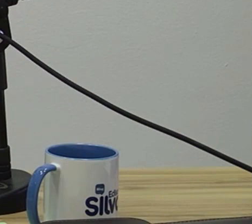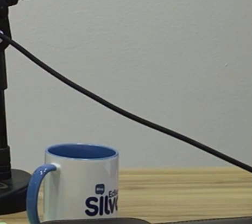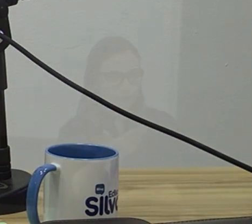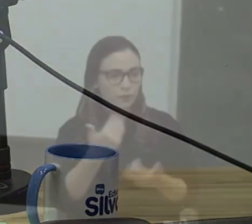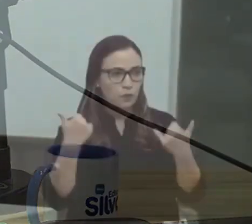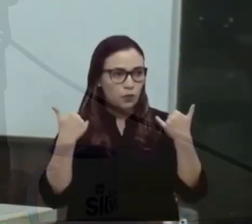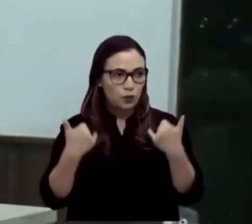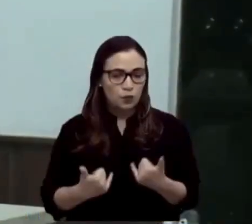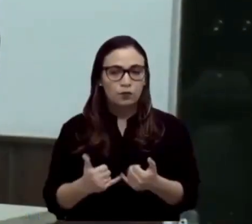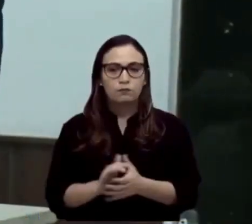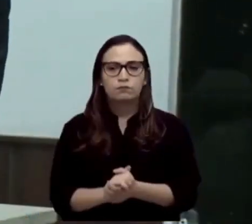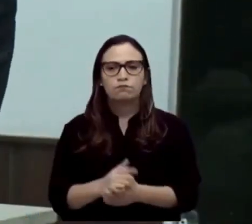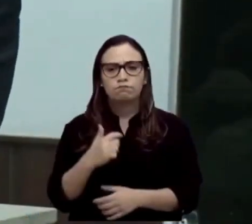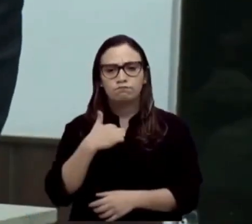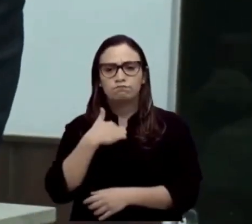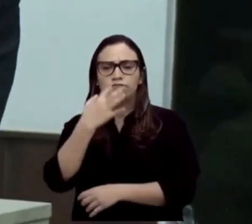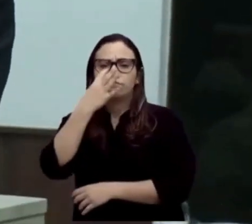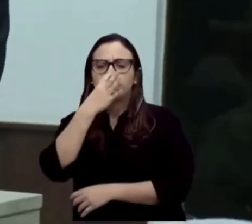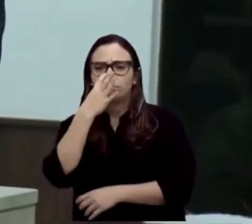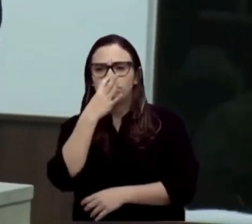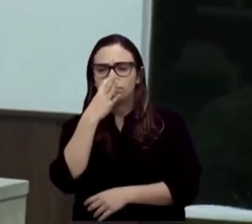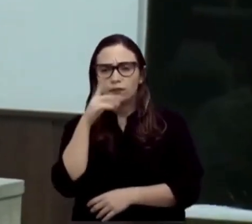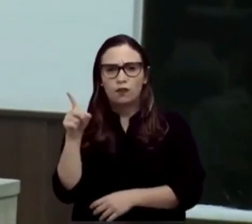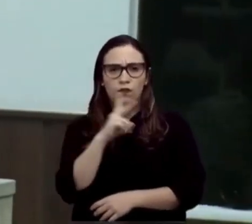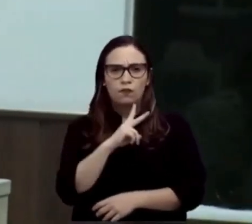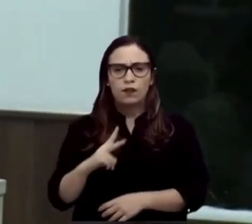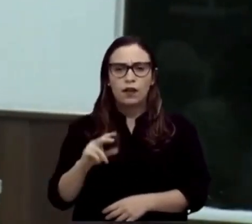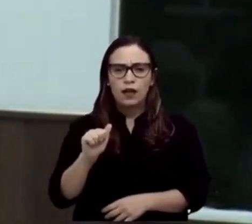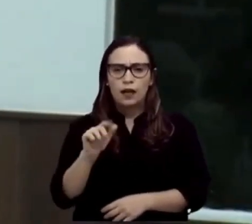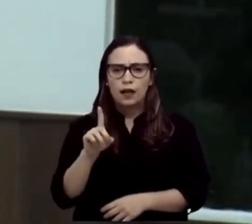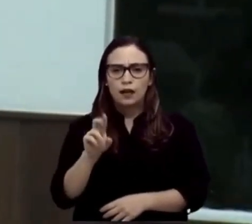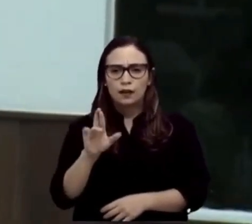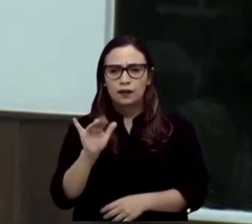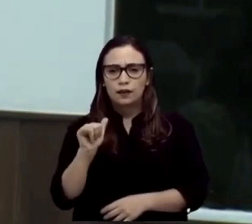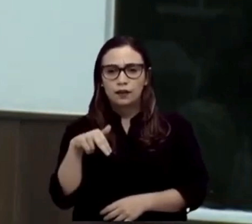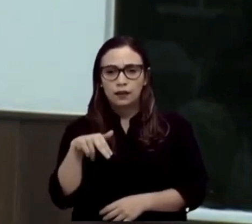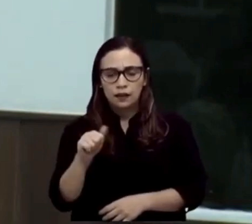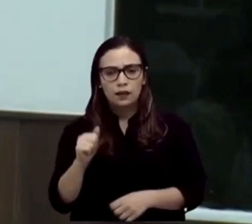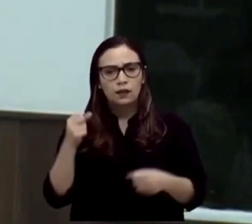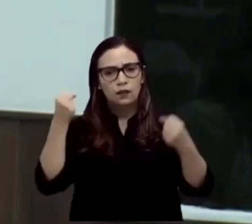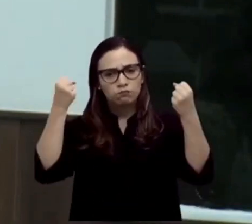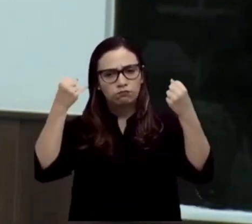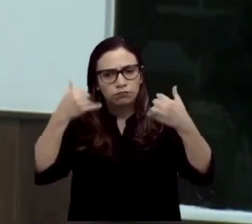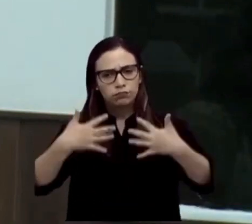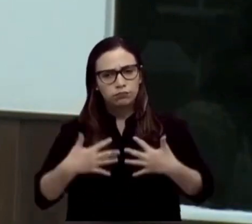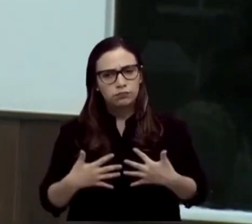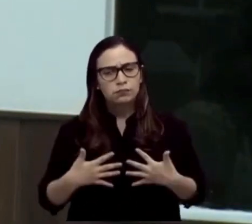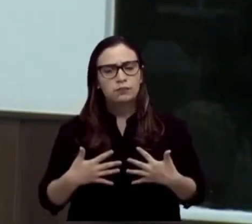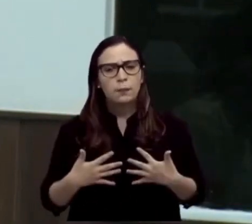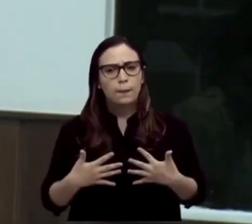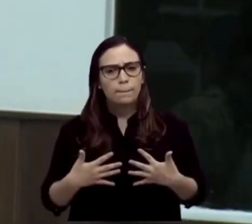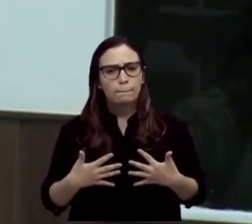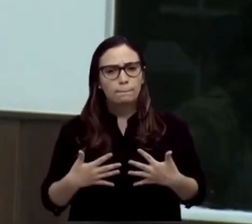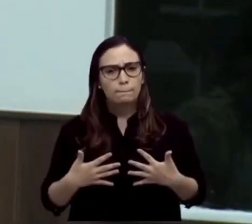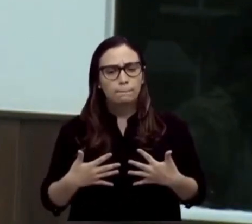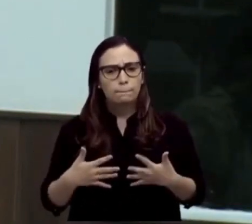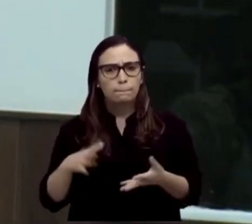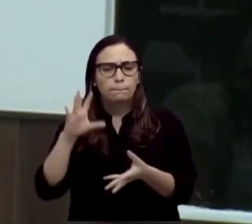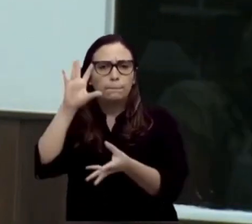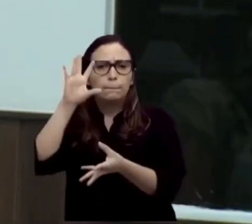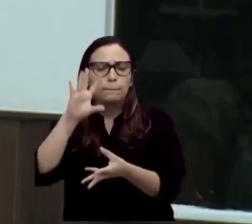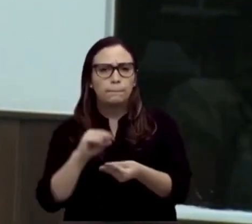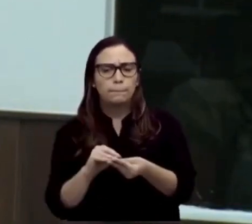ouvi-lo. Eu ouvi no pronunciamento da vereadora Adriana Nossa Cara, e ela na conclusão do